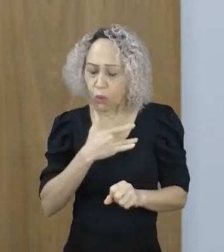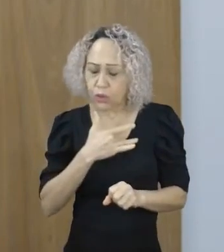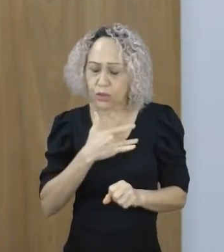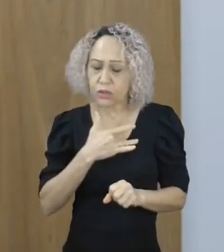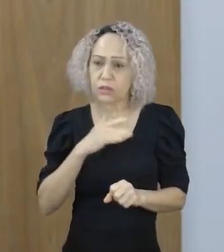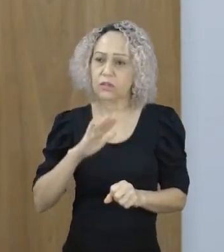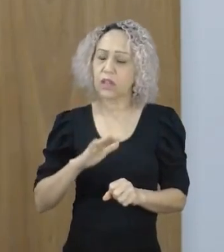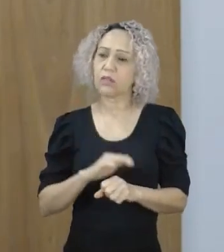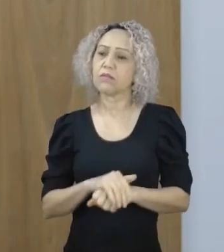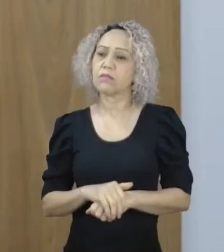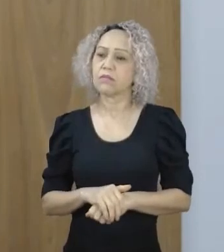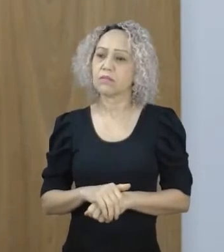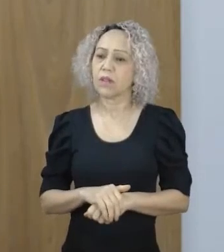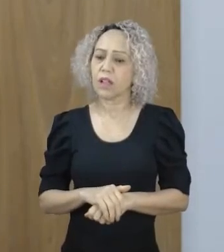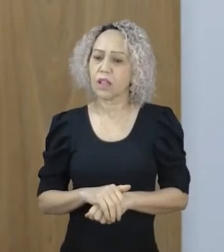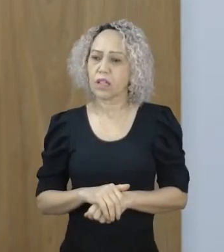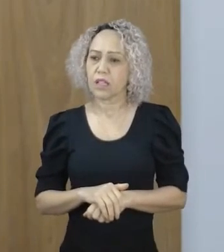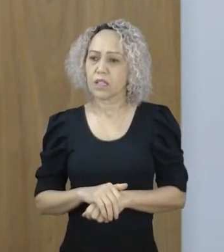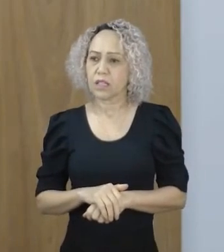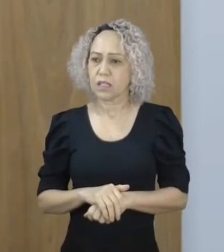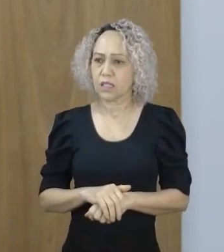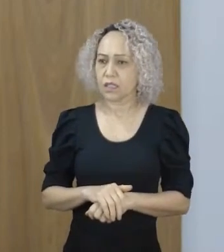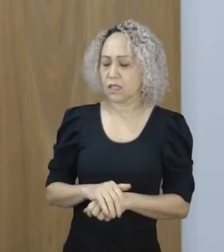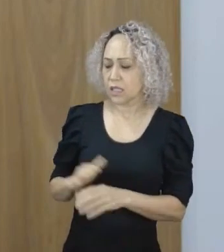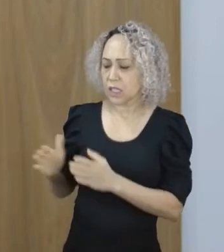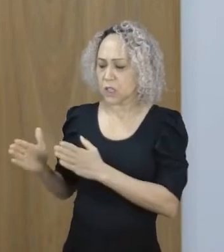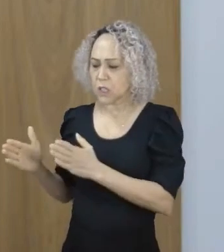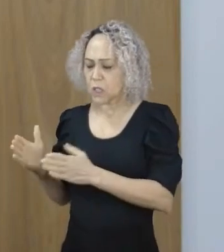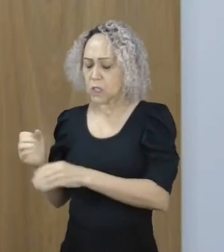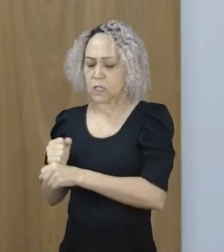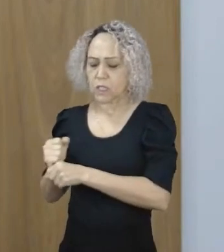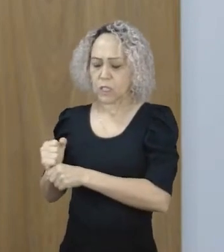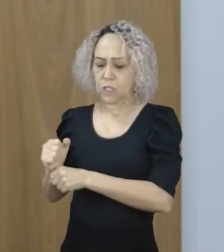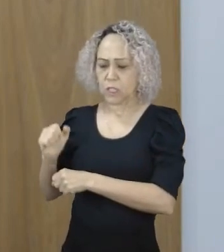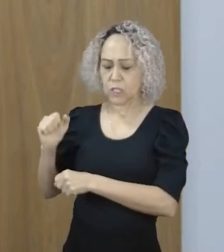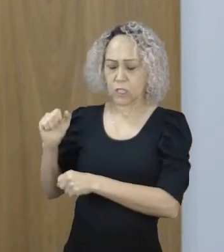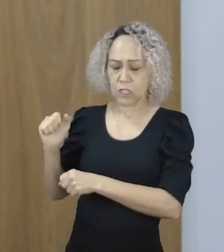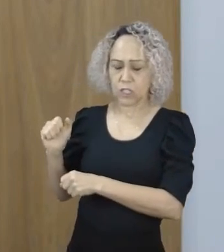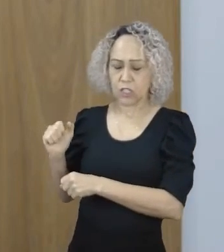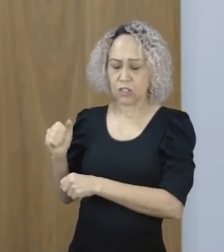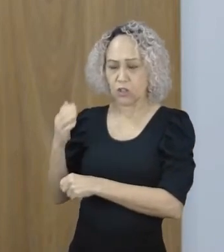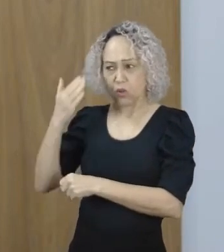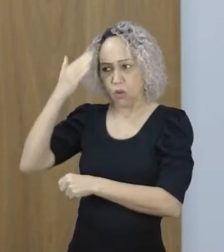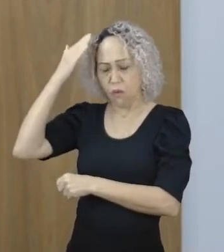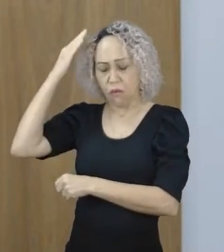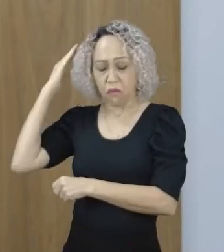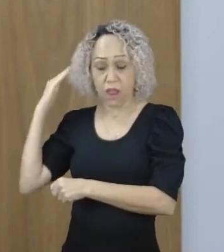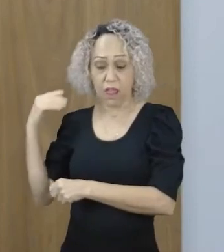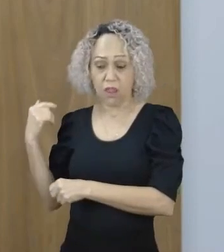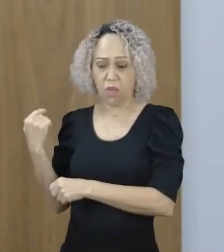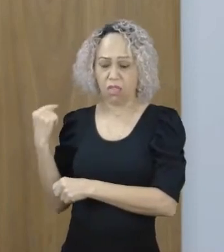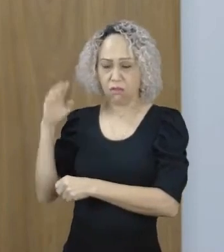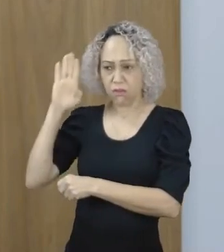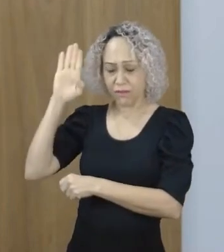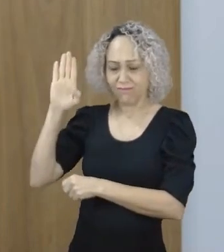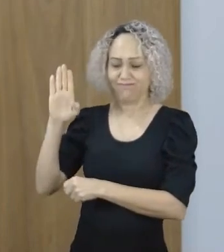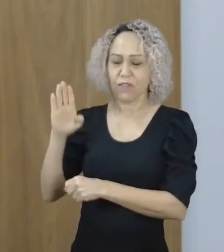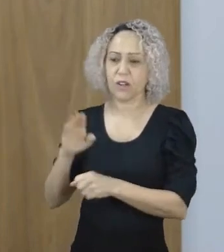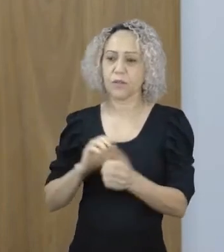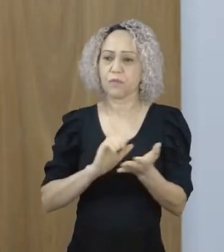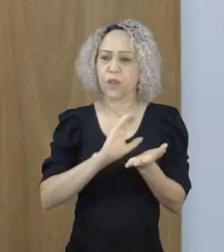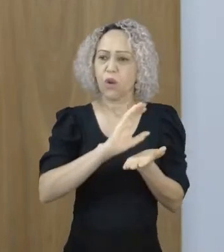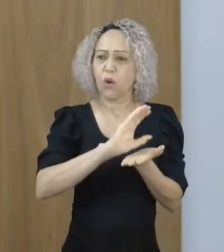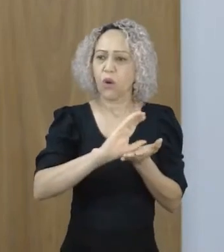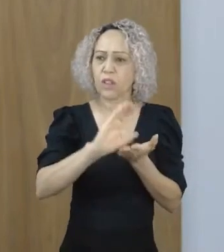financiador. Nesses anos das trevas do governo anterior, tudo isso se perdeu. Reduziu o orçamento,